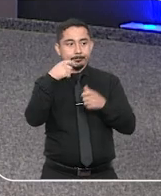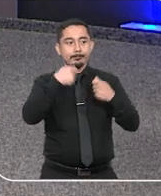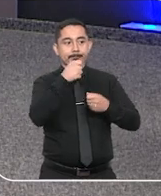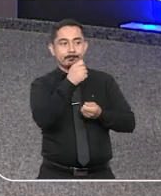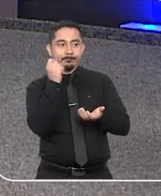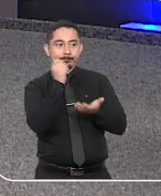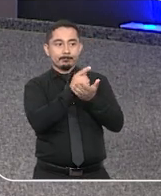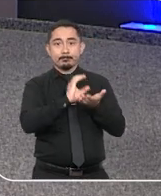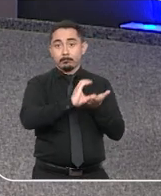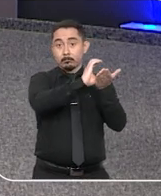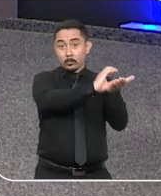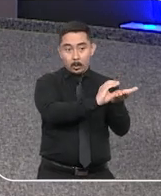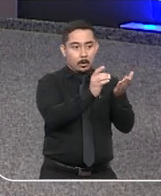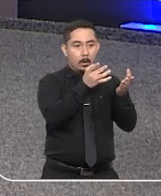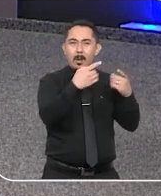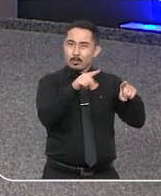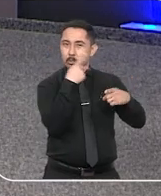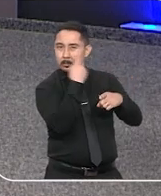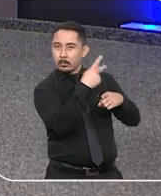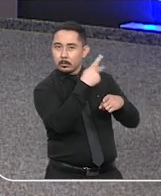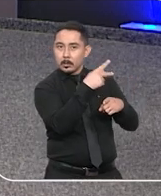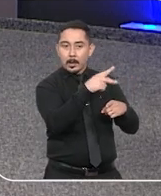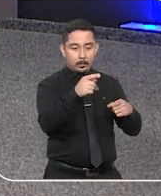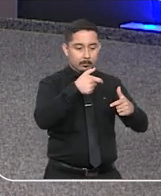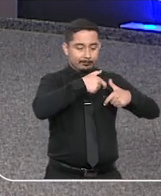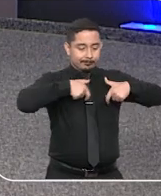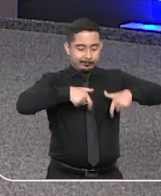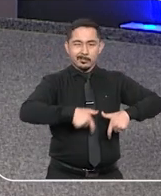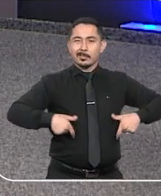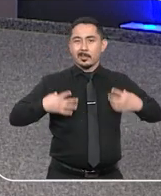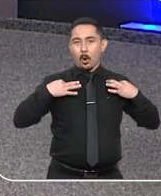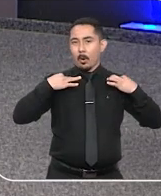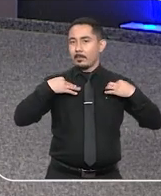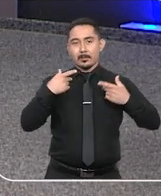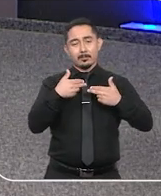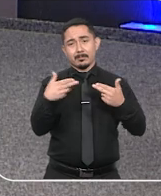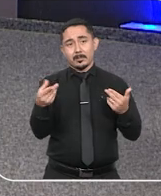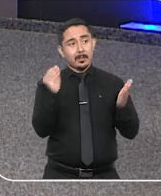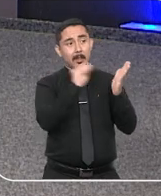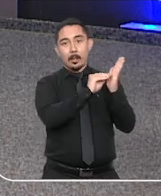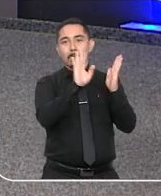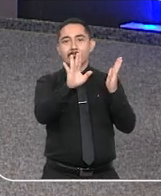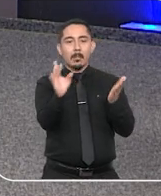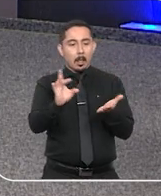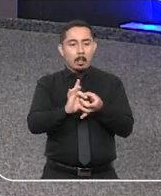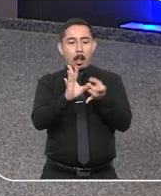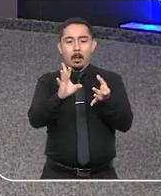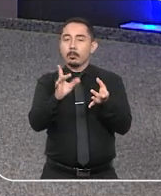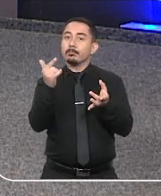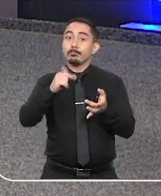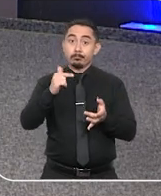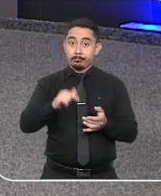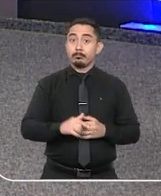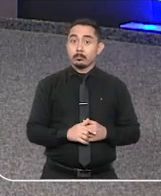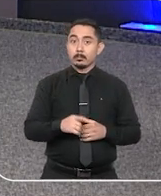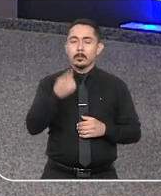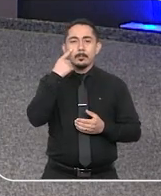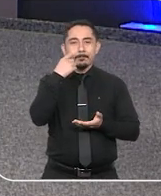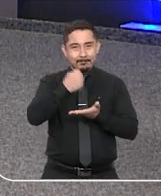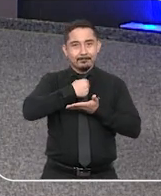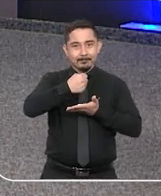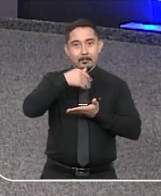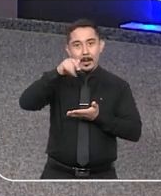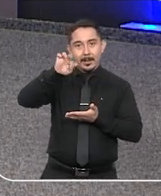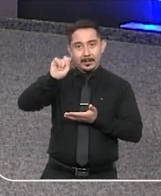1998, sejam indenizados por músicas do artista estampadas em camisetas sem autorização. Confira